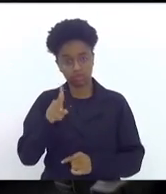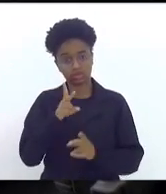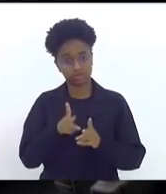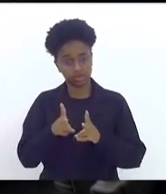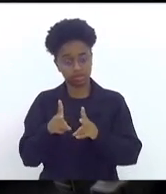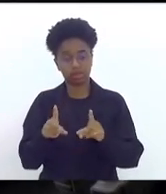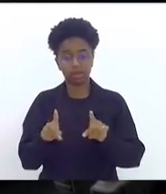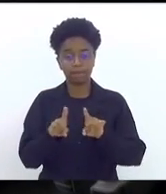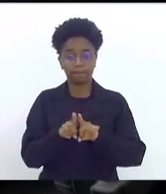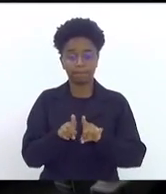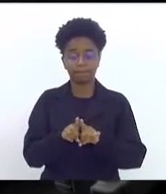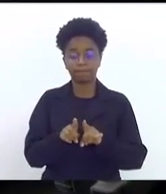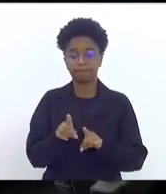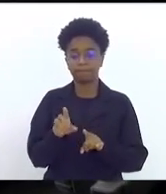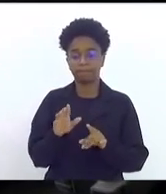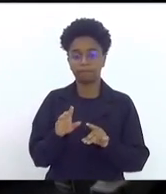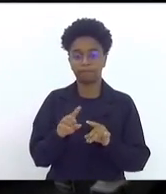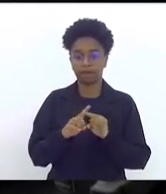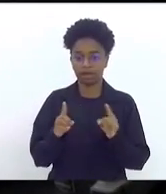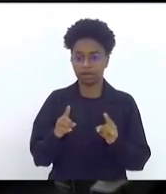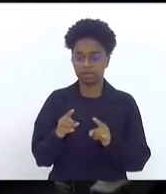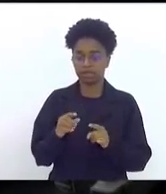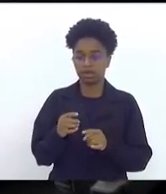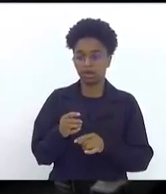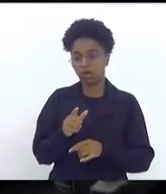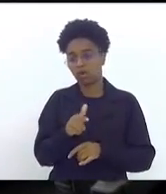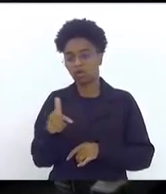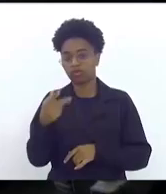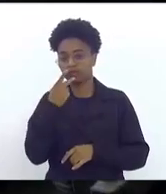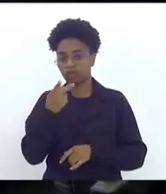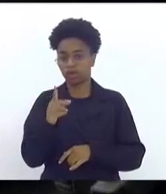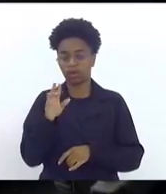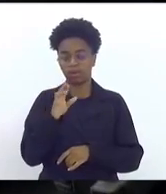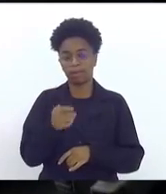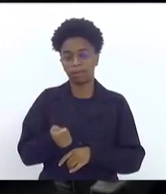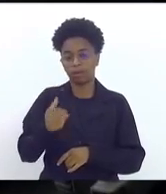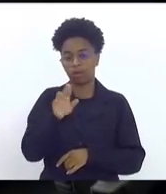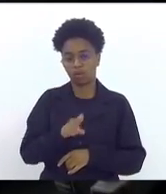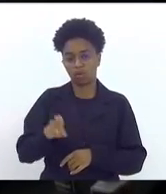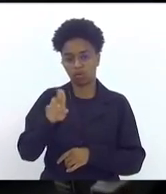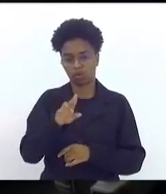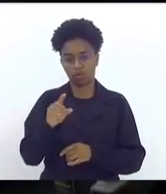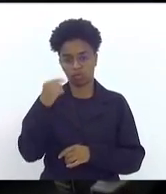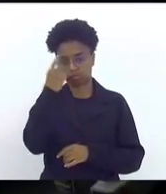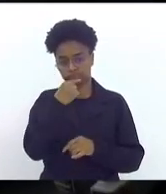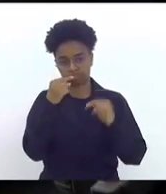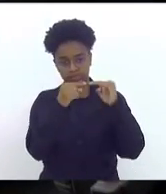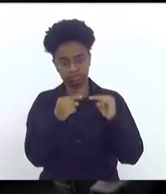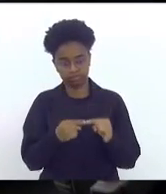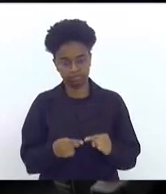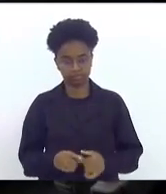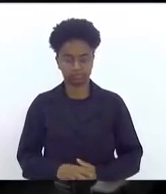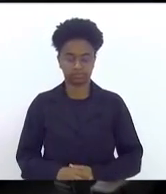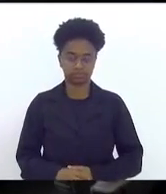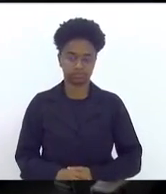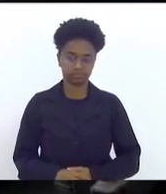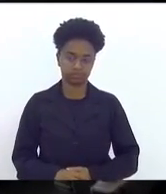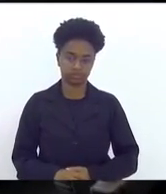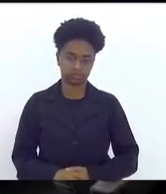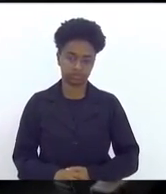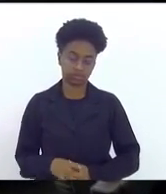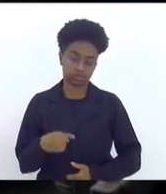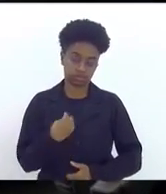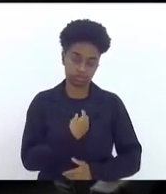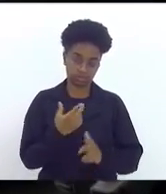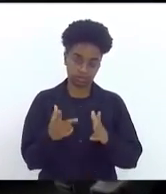utilizado ocasionalmente, mostrando que esse é um meio de prova fundamental nas investigações conduzidas no país. Como veremos